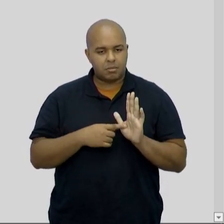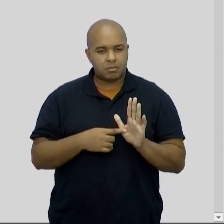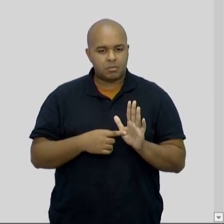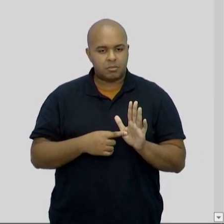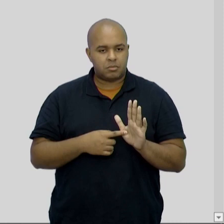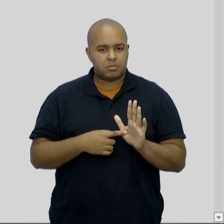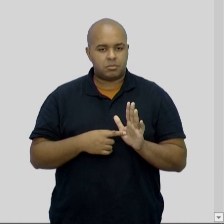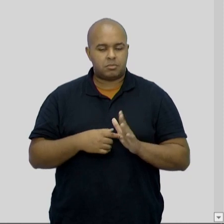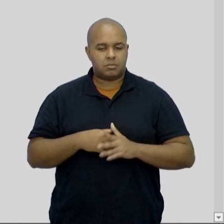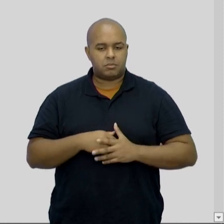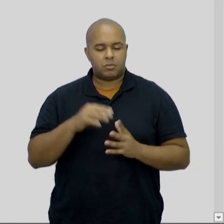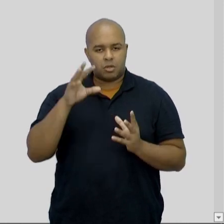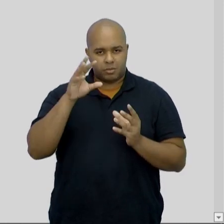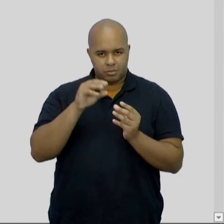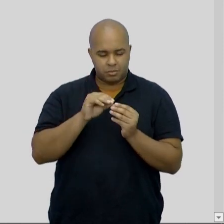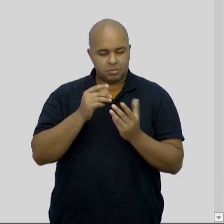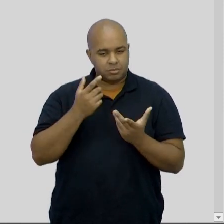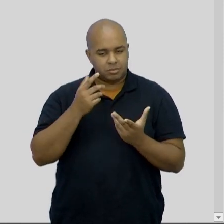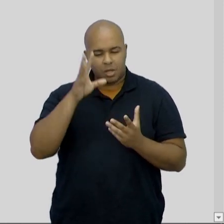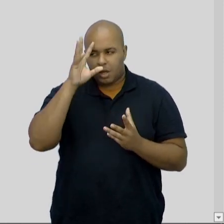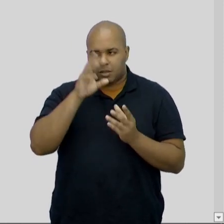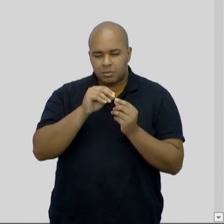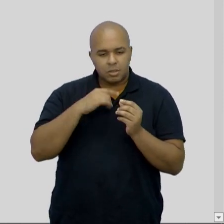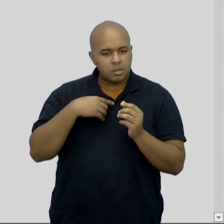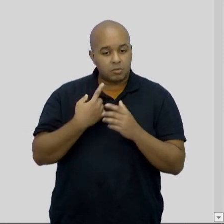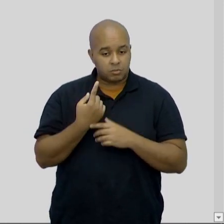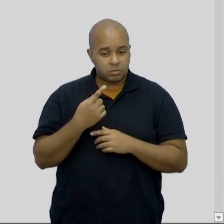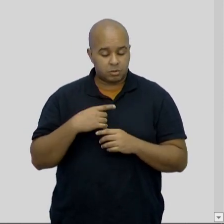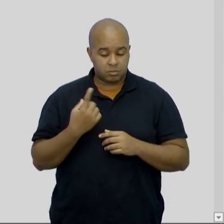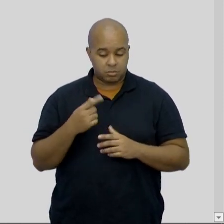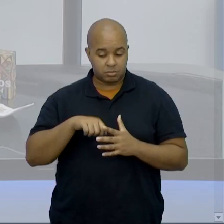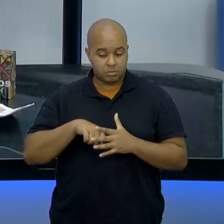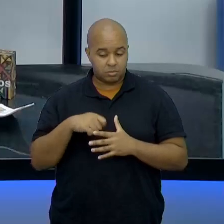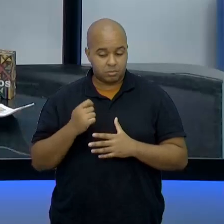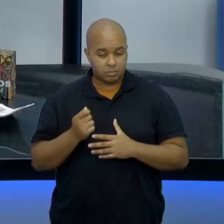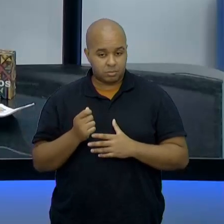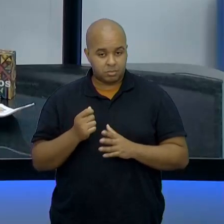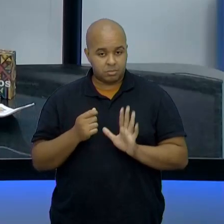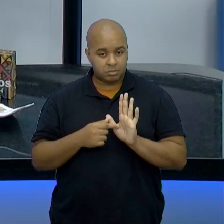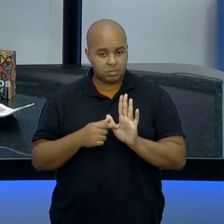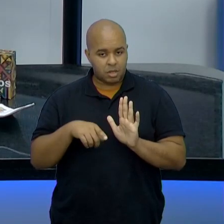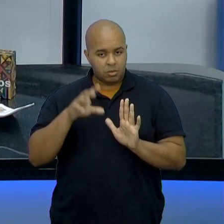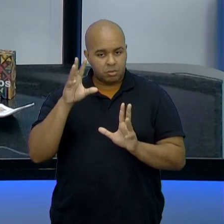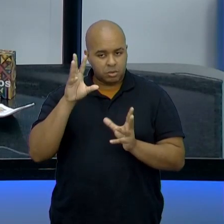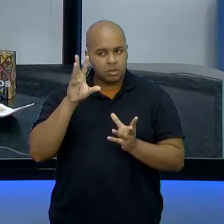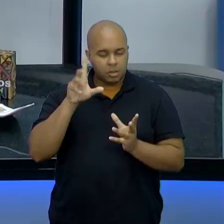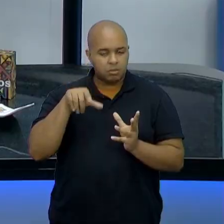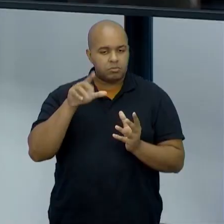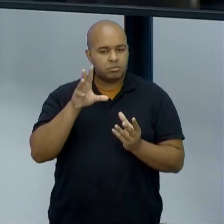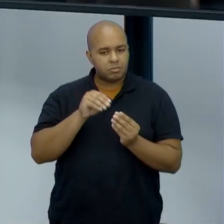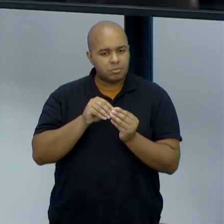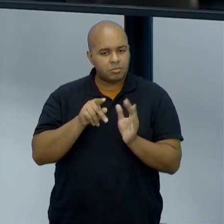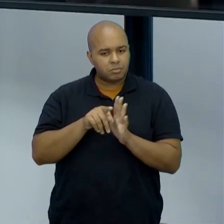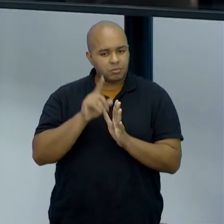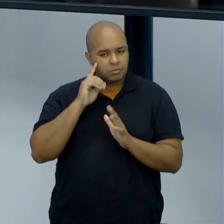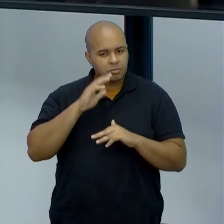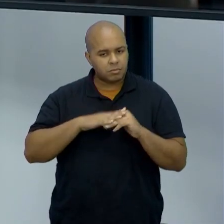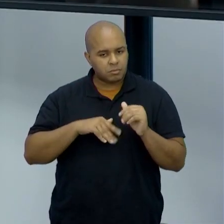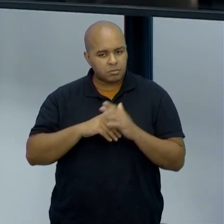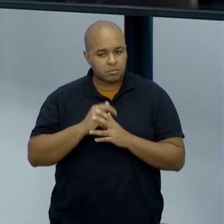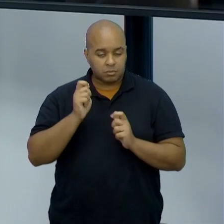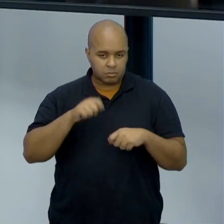questão do resumo. Então nós temos uma cartinha no jogo que é um resumo das